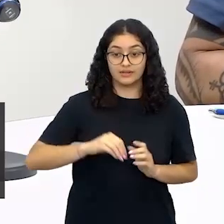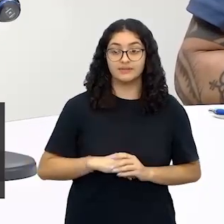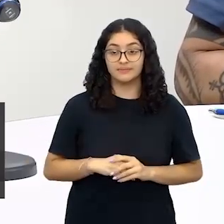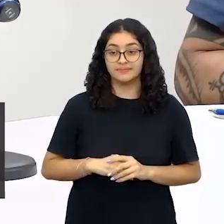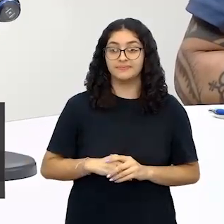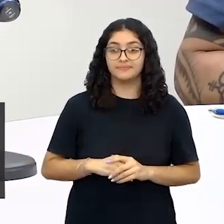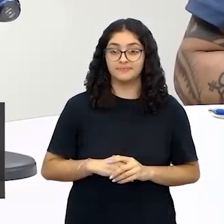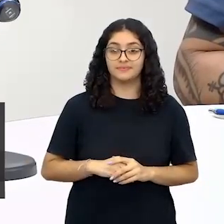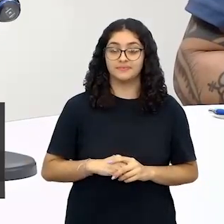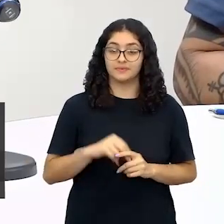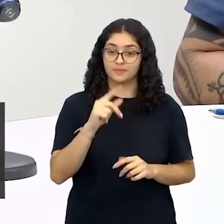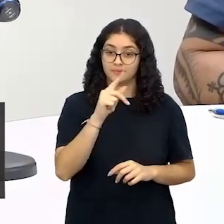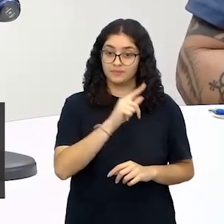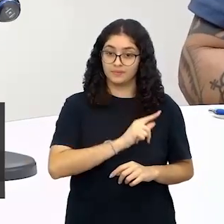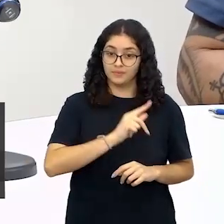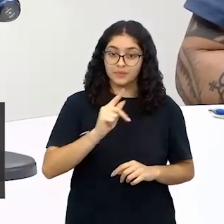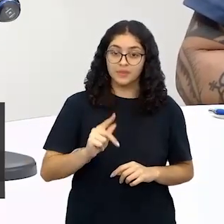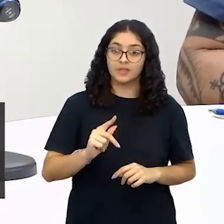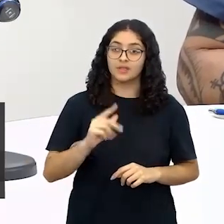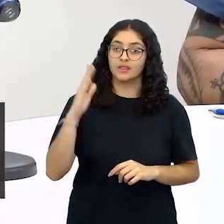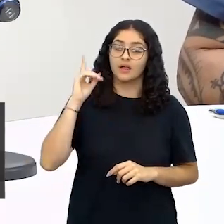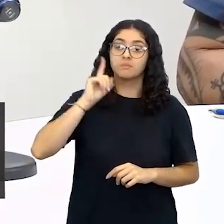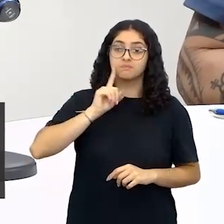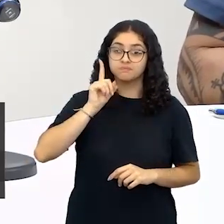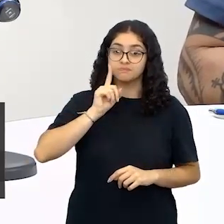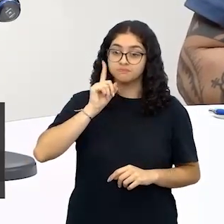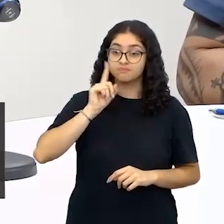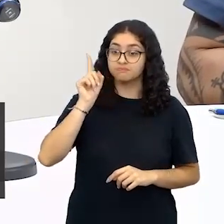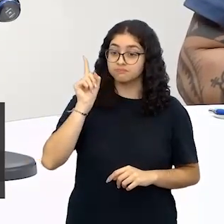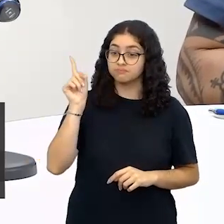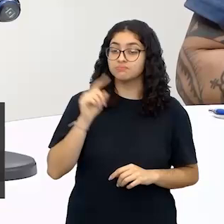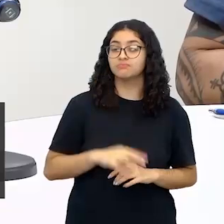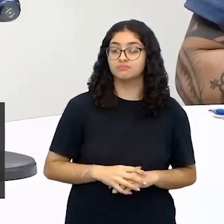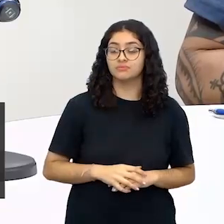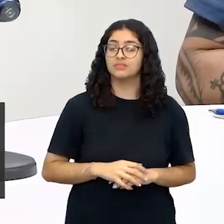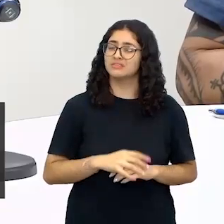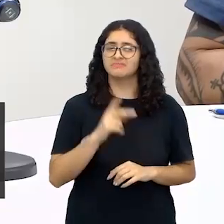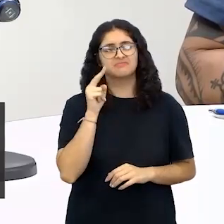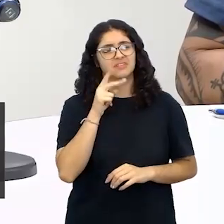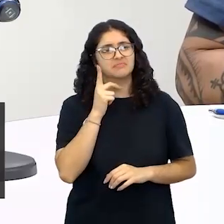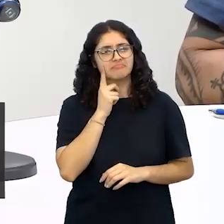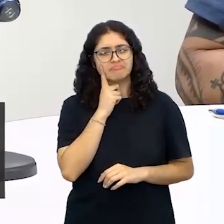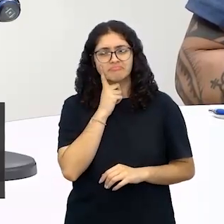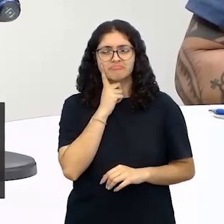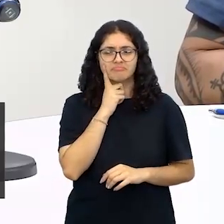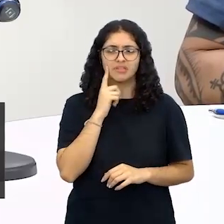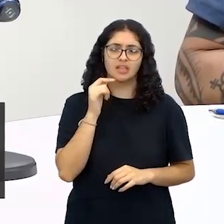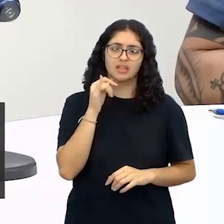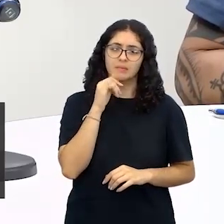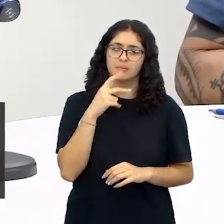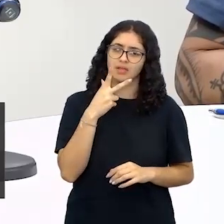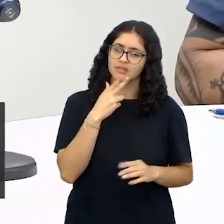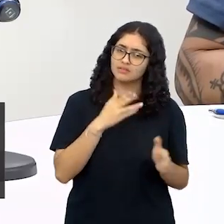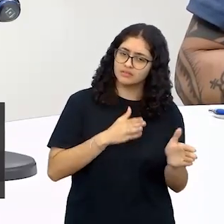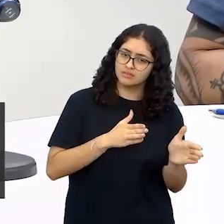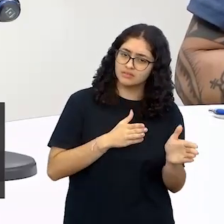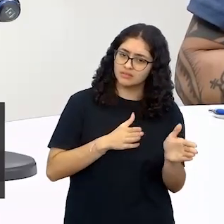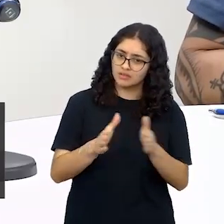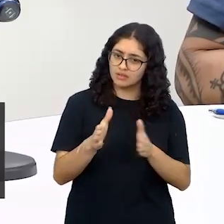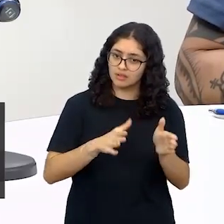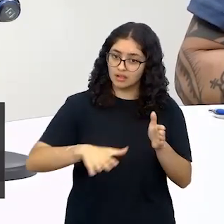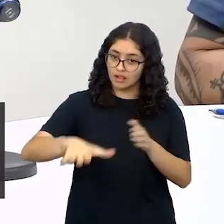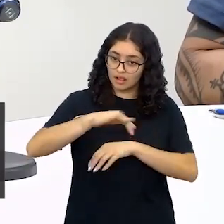aí, 2 professores lá americanos, tal, vendo isso, dessa acessibilidade dentro